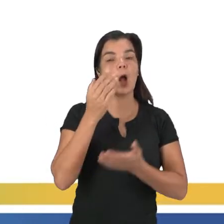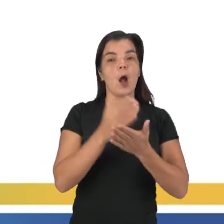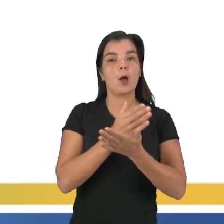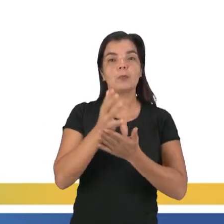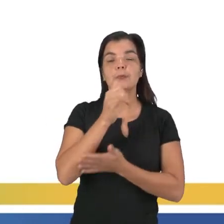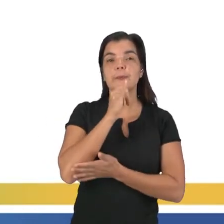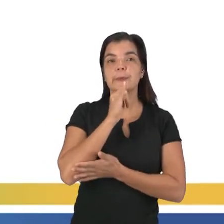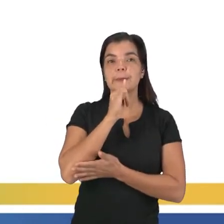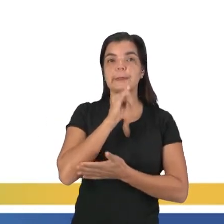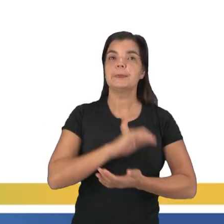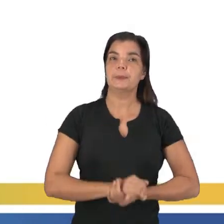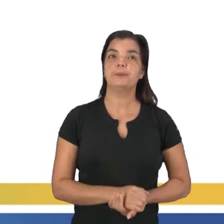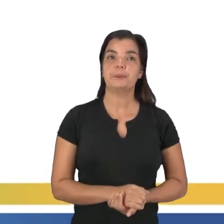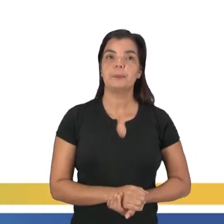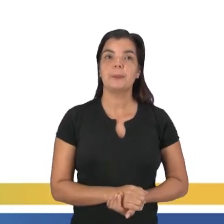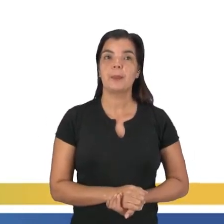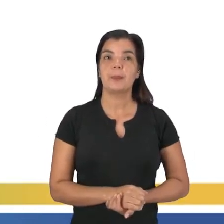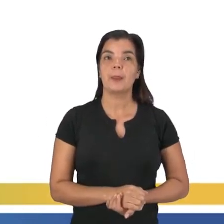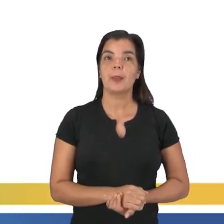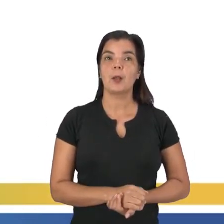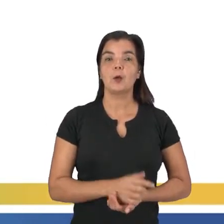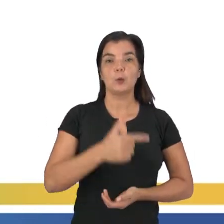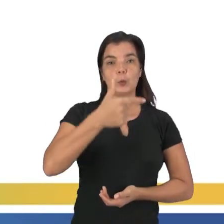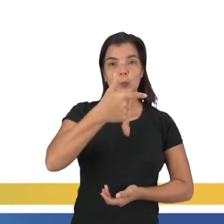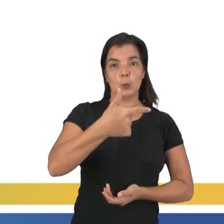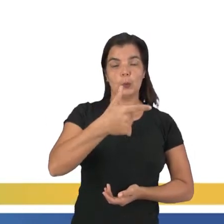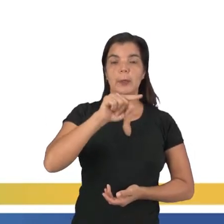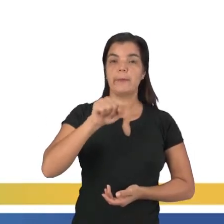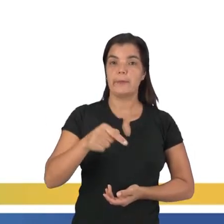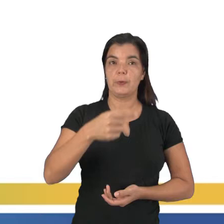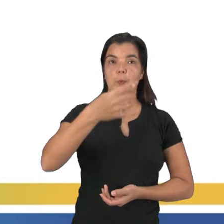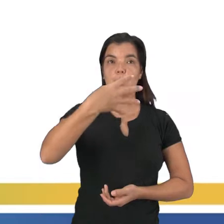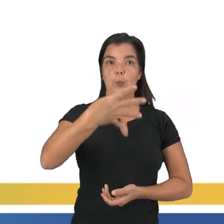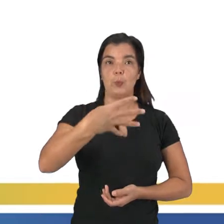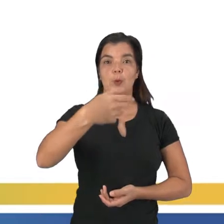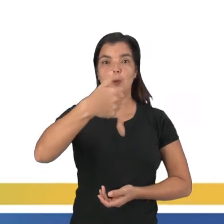alguns exemplos, né? Aqui nós temos o número